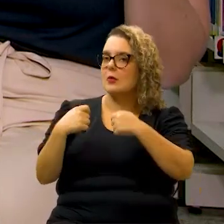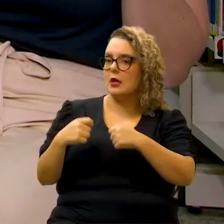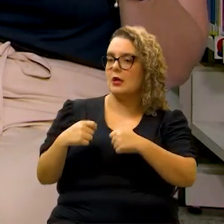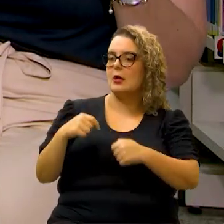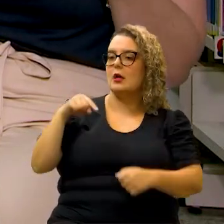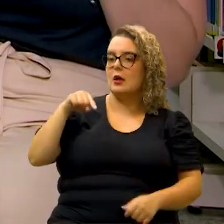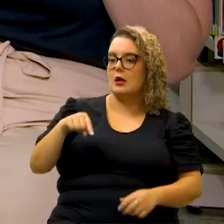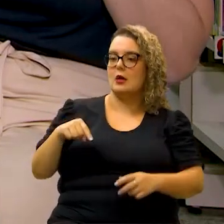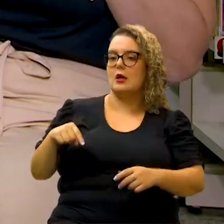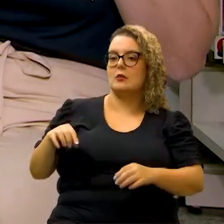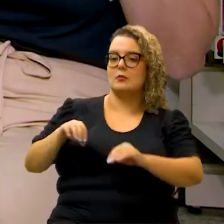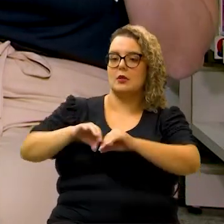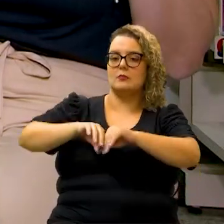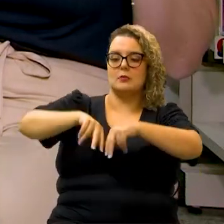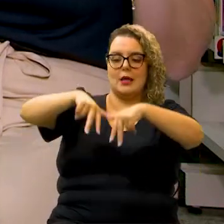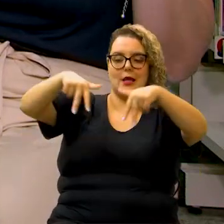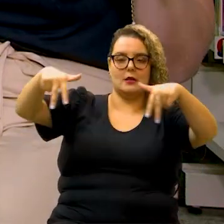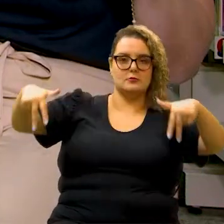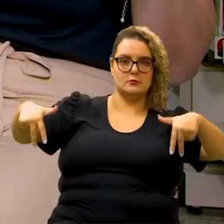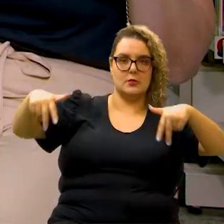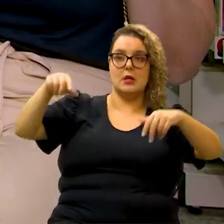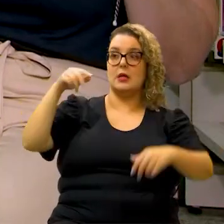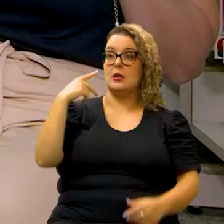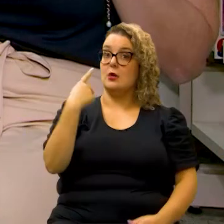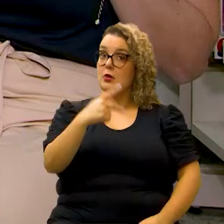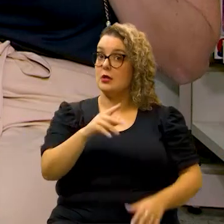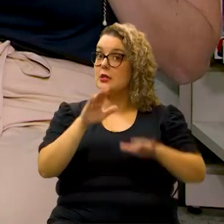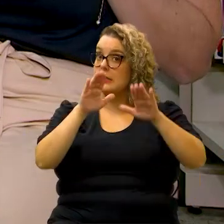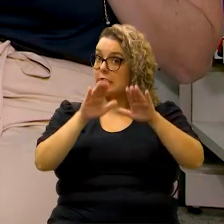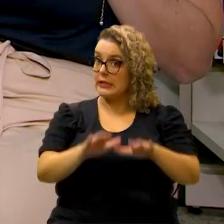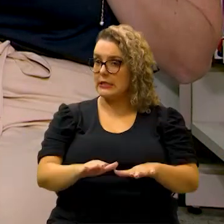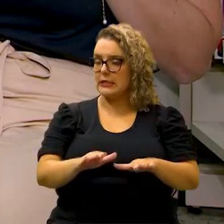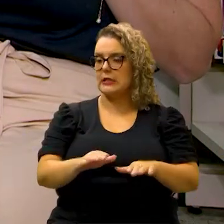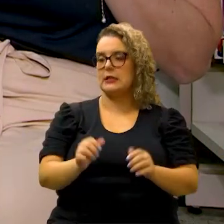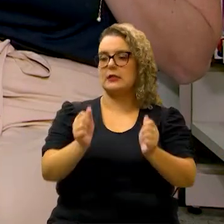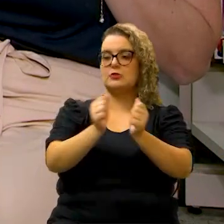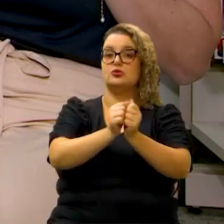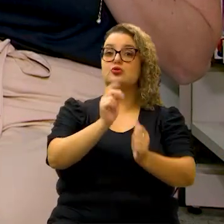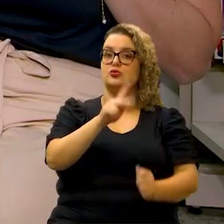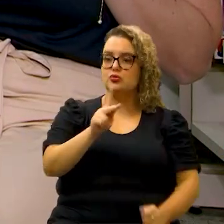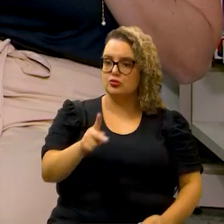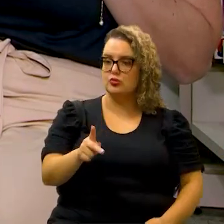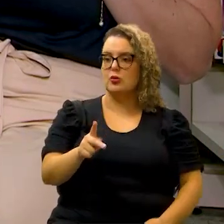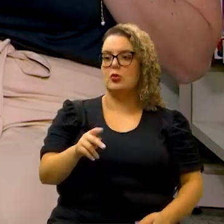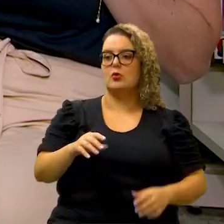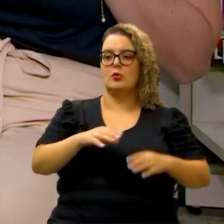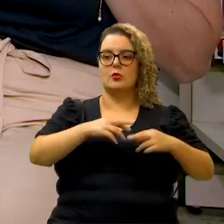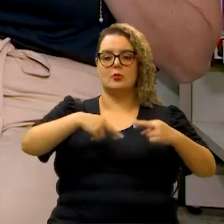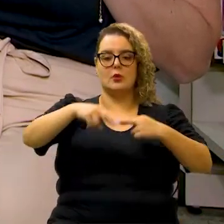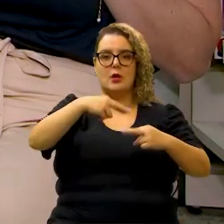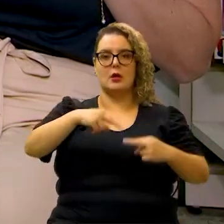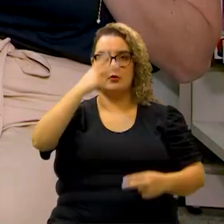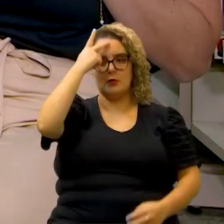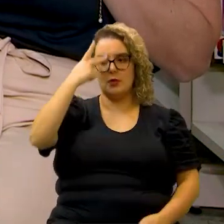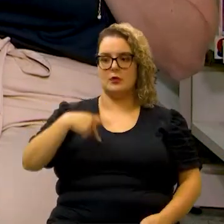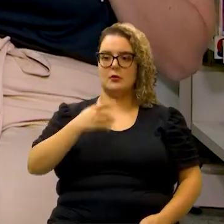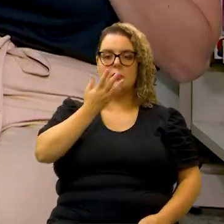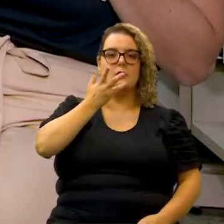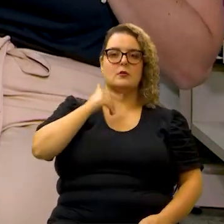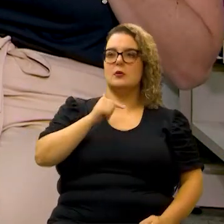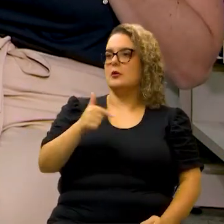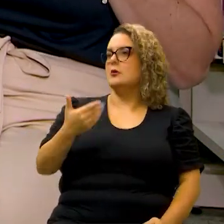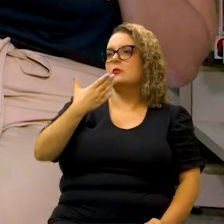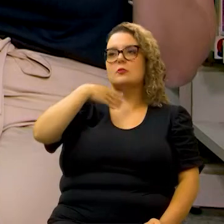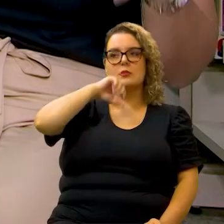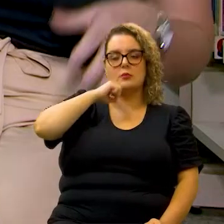precisa entender que ali o cordão é cortado e Exatamente. Que ali é o espaço boa, dela, boa, o espaço com a professora, com a sua turma